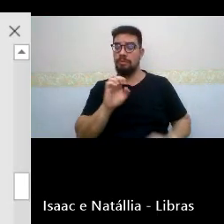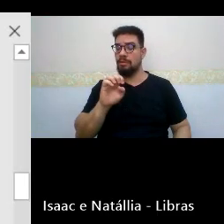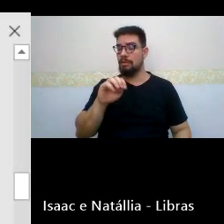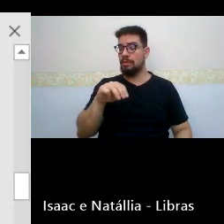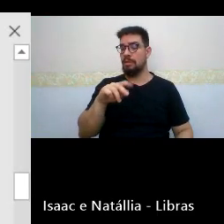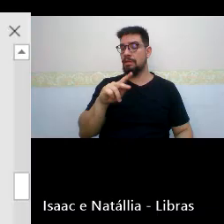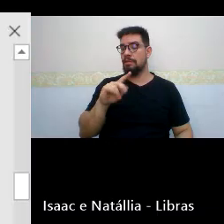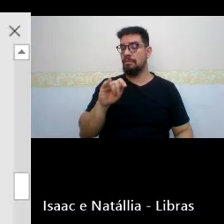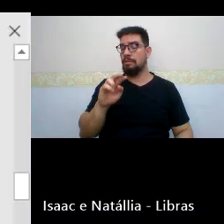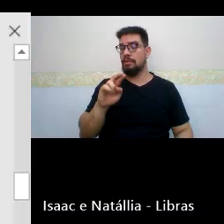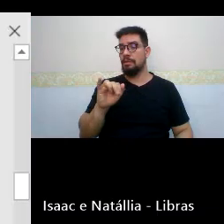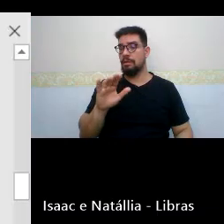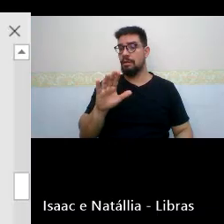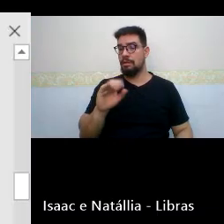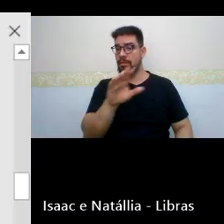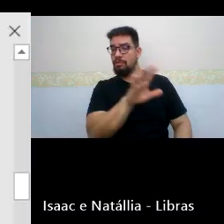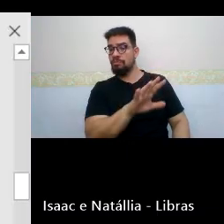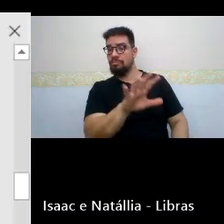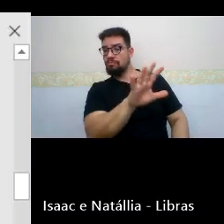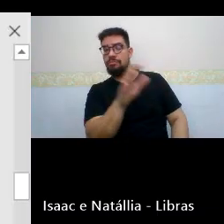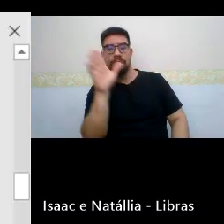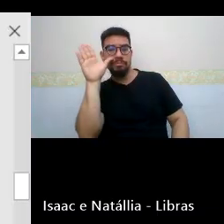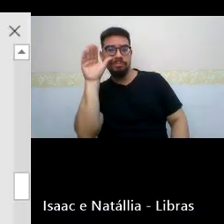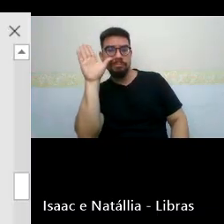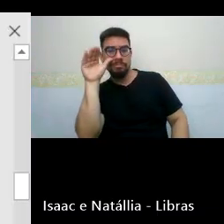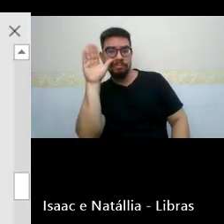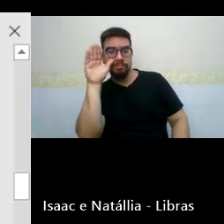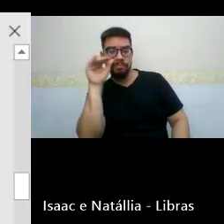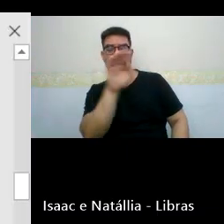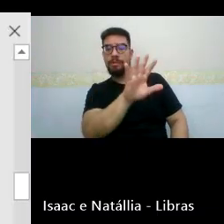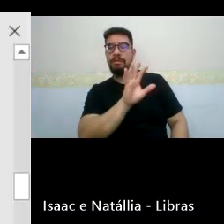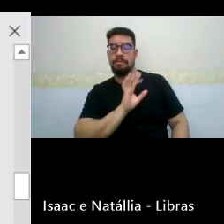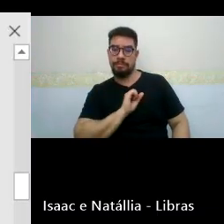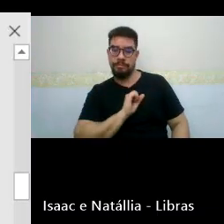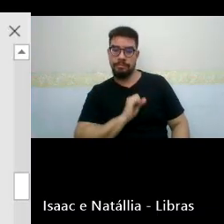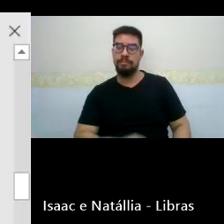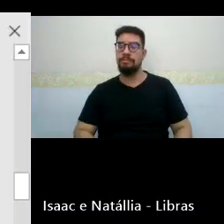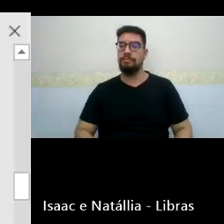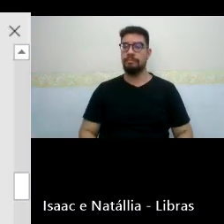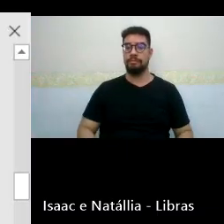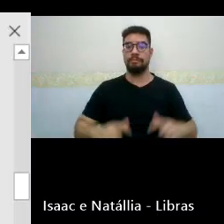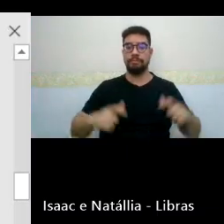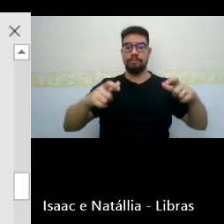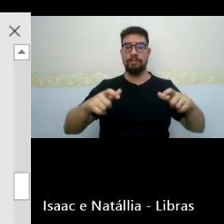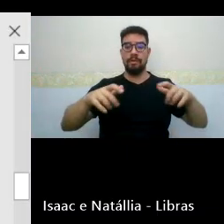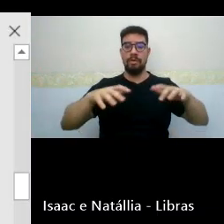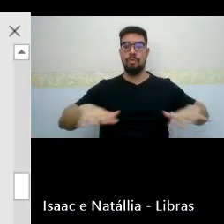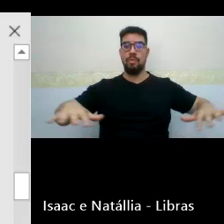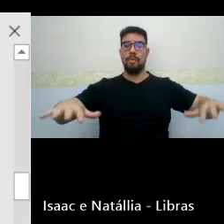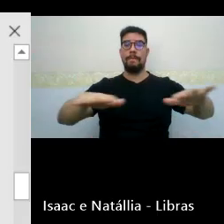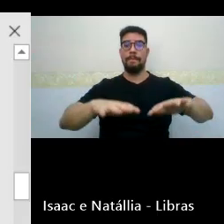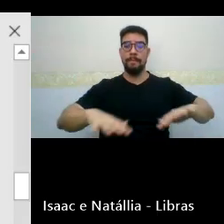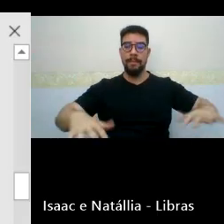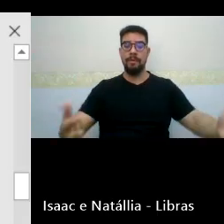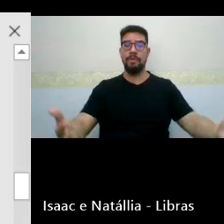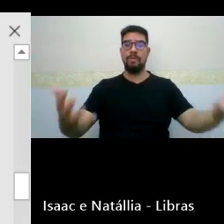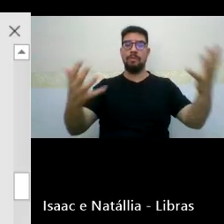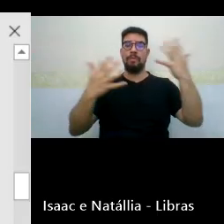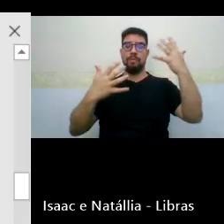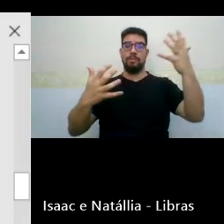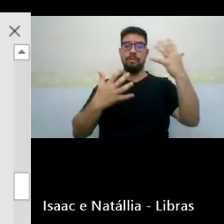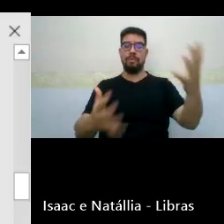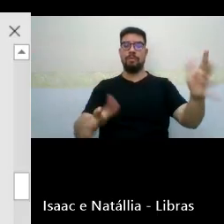sou partidária da ideia de que o meio ele vai formar aquele ser humano, influenciar